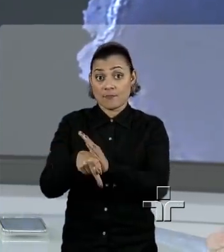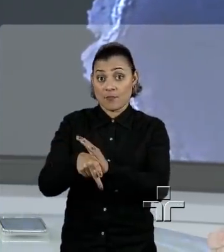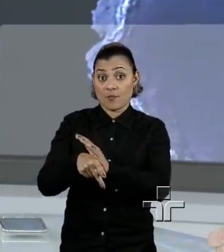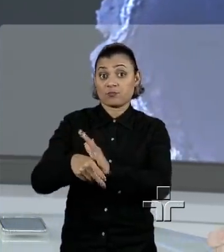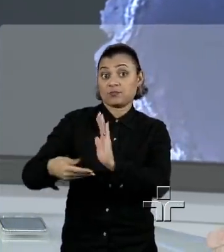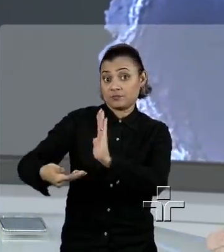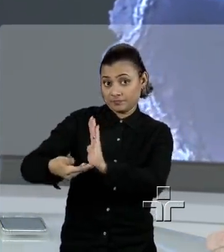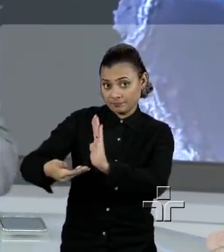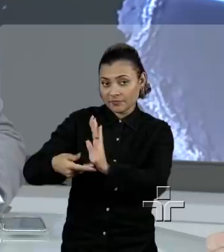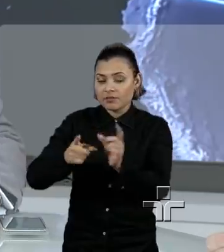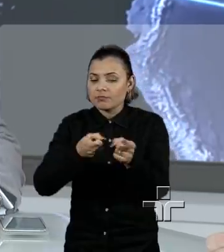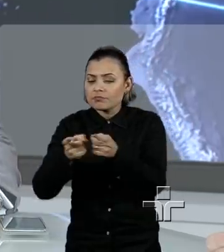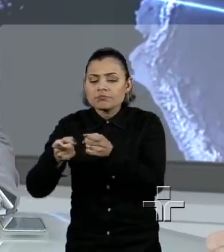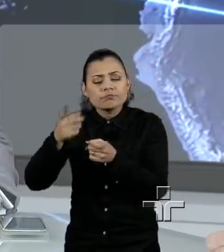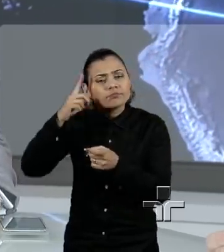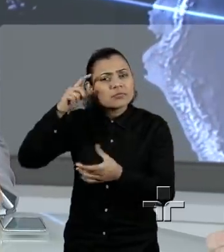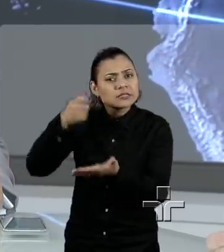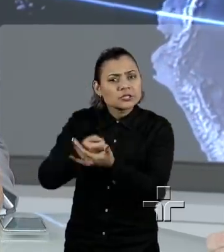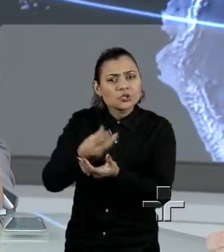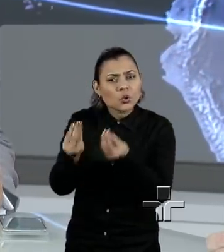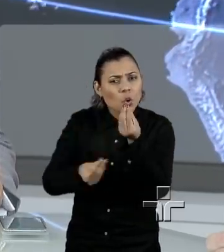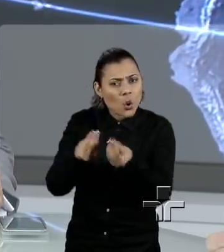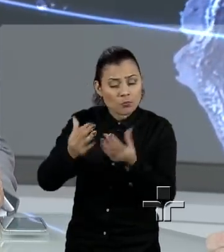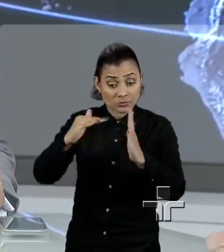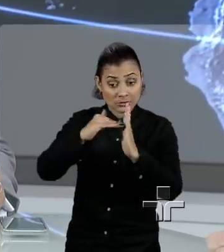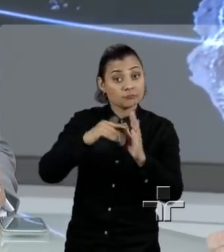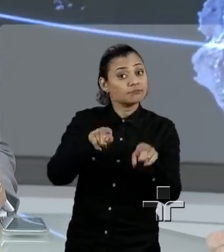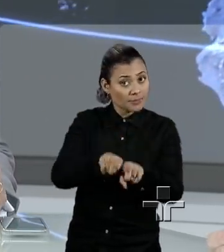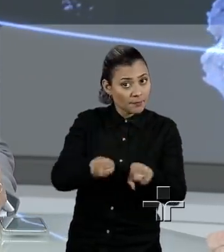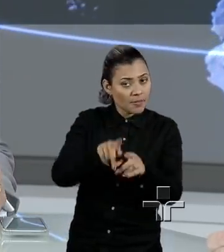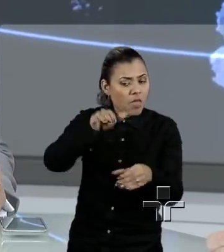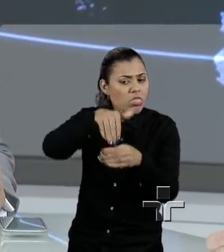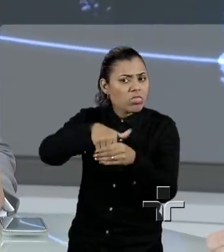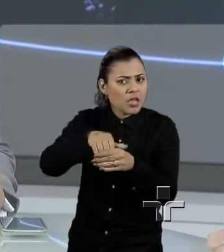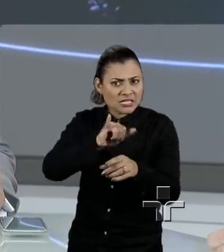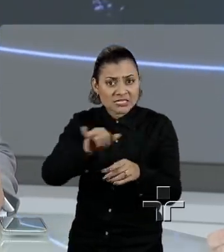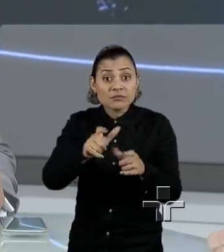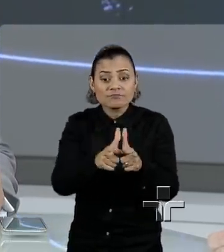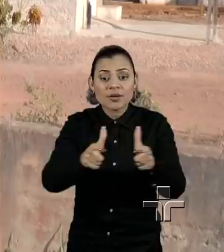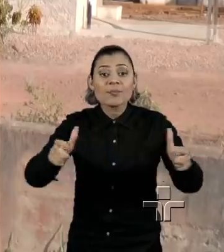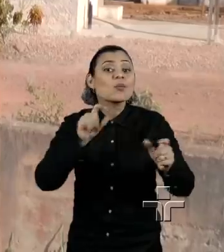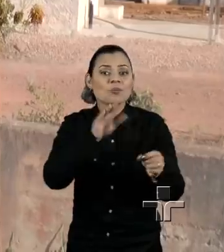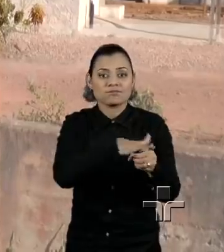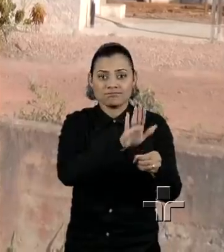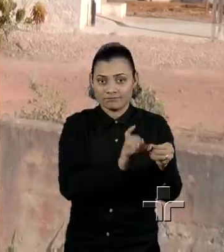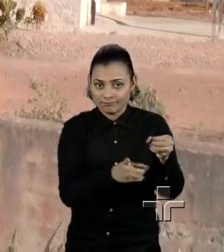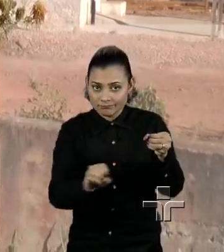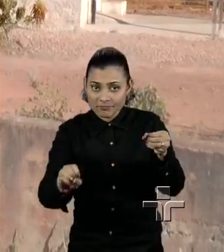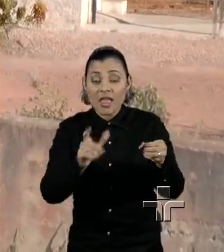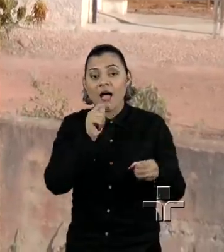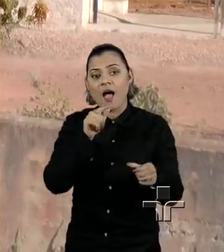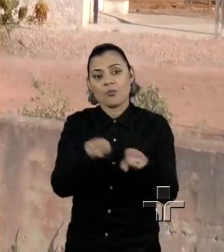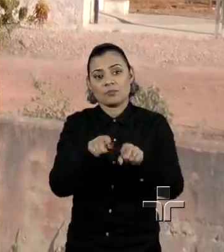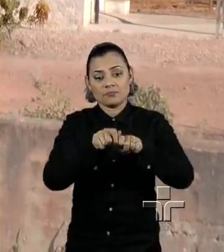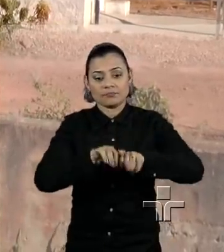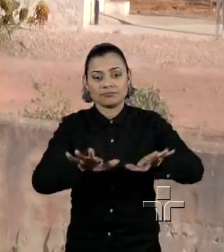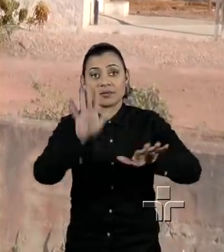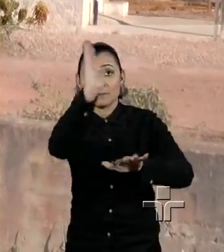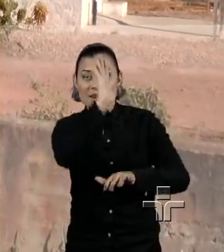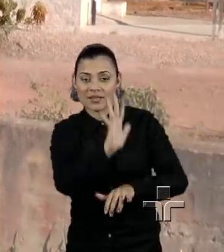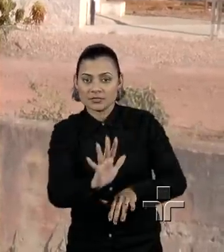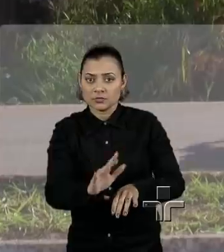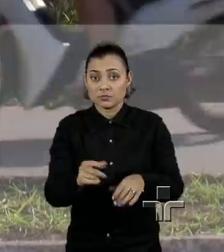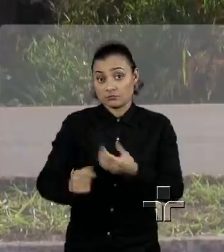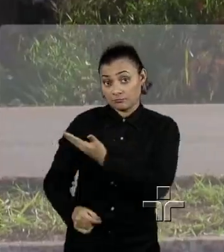aprovação no Senado. A meta é melhorar o atendimento e ampliar o saneamento básico no país. O César pagou do